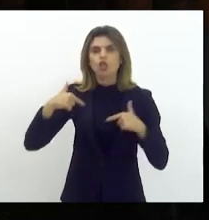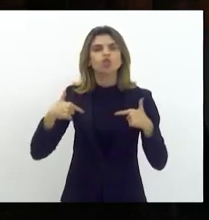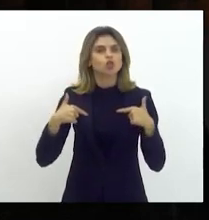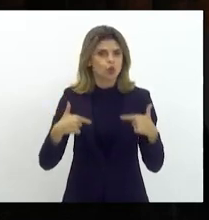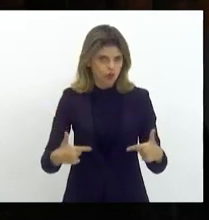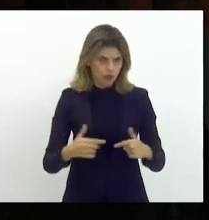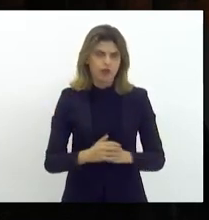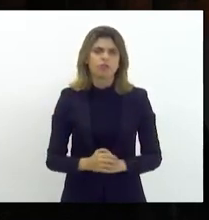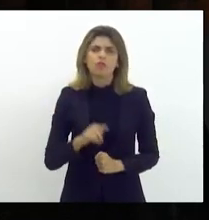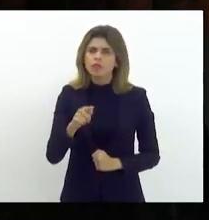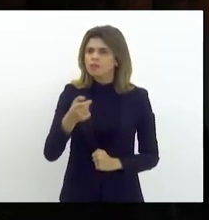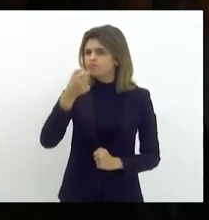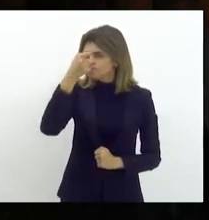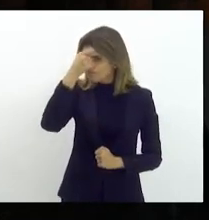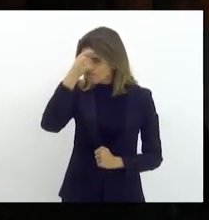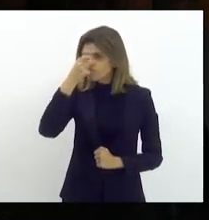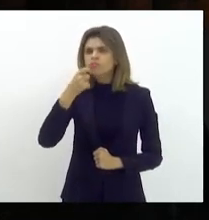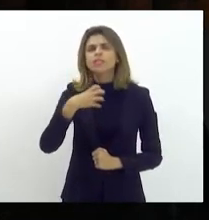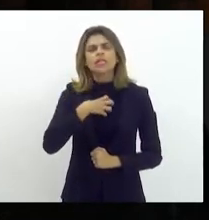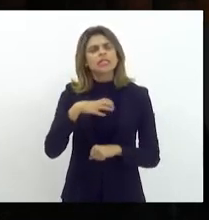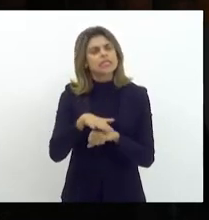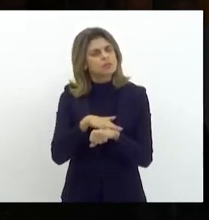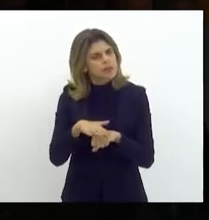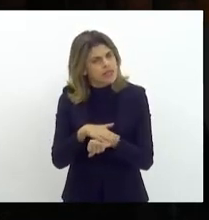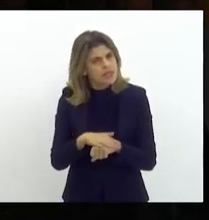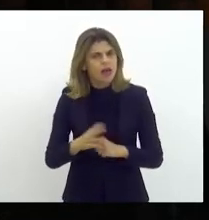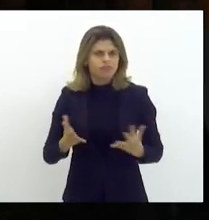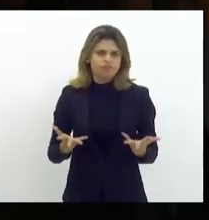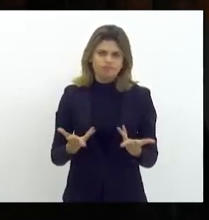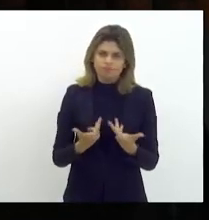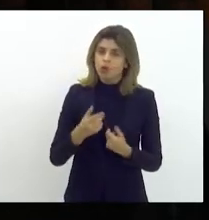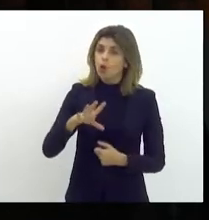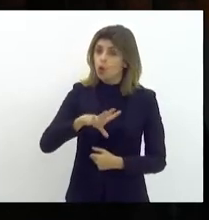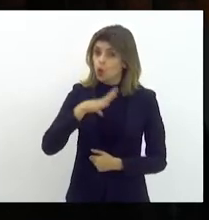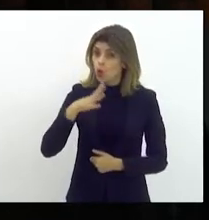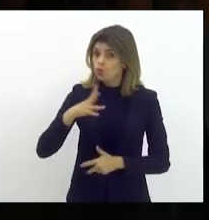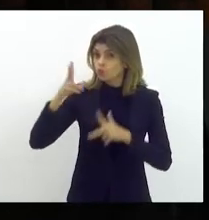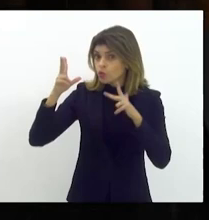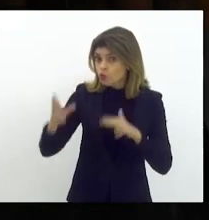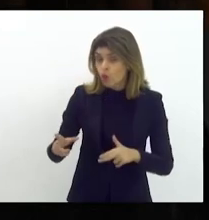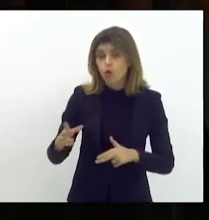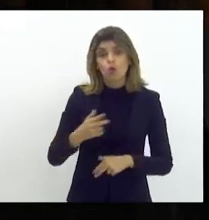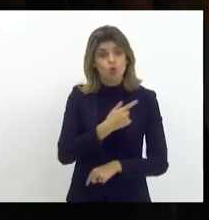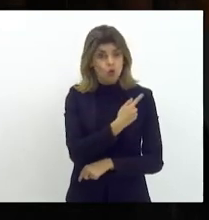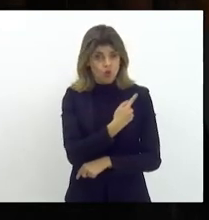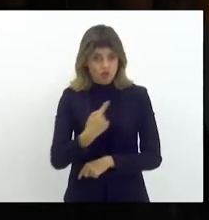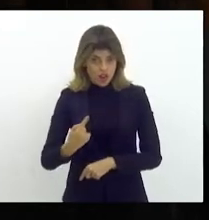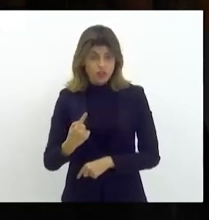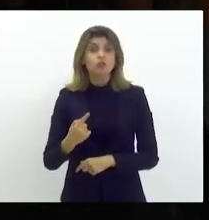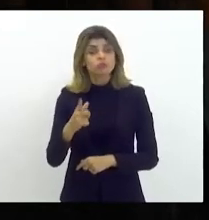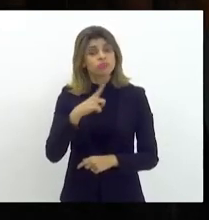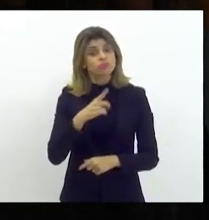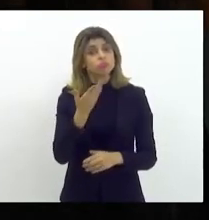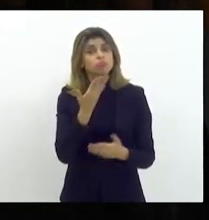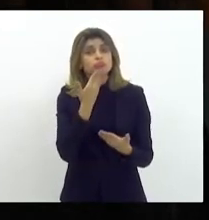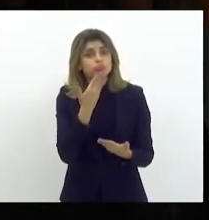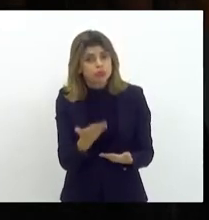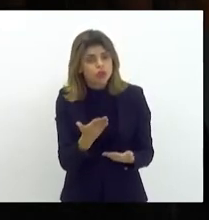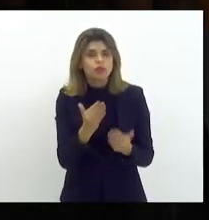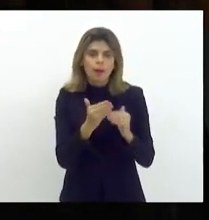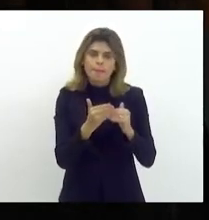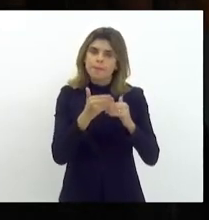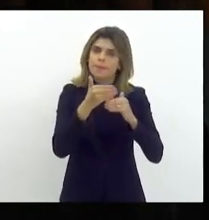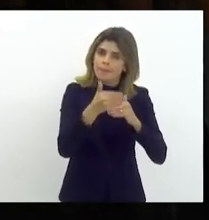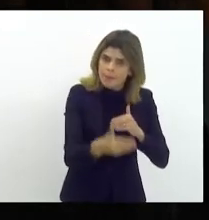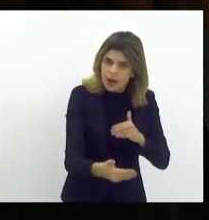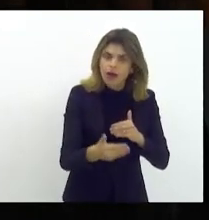num gesto de dignidade também sensibilidade e de muita coragem como governador do Estado em exercício permitiu a ampliação e